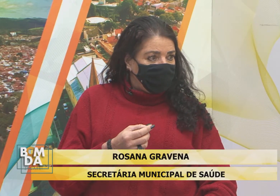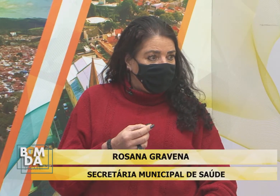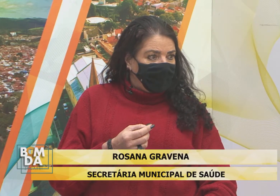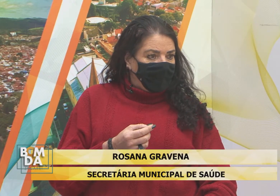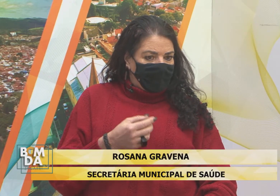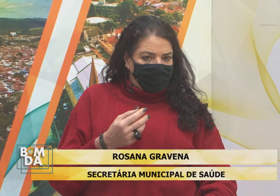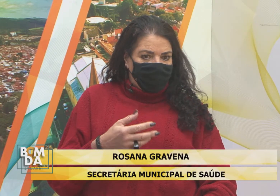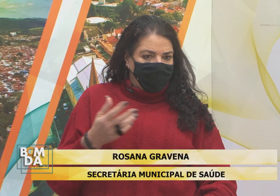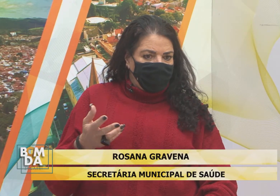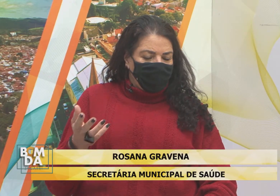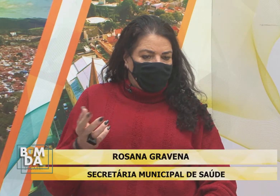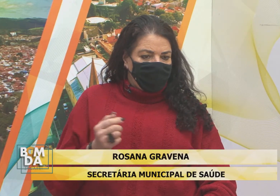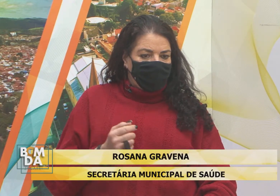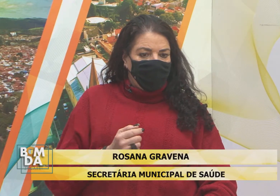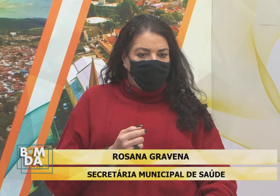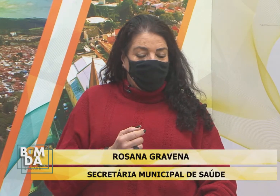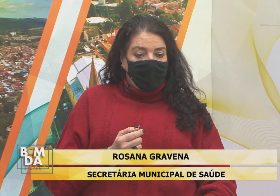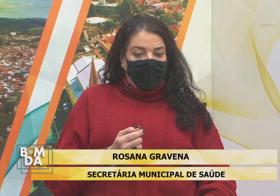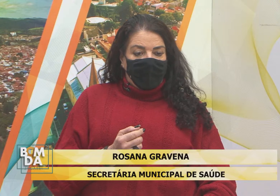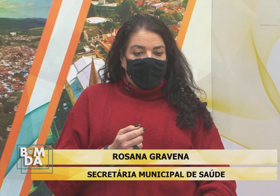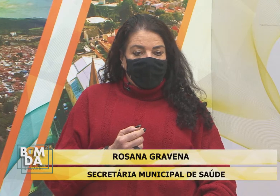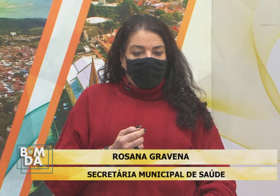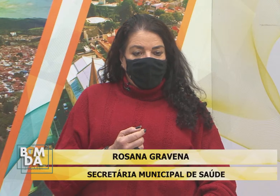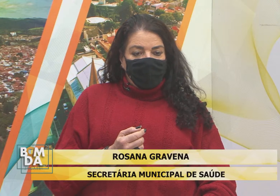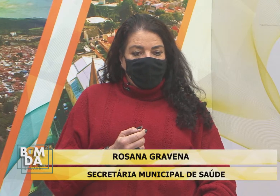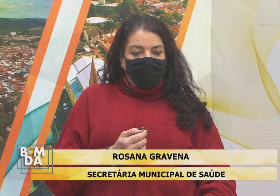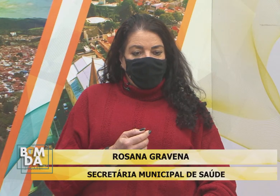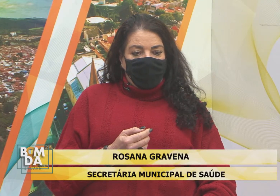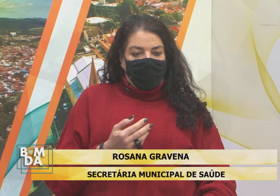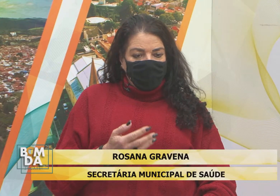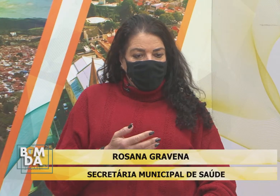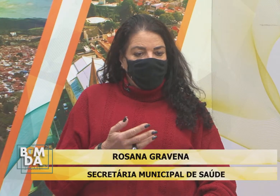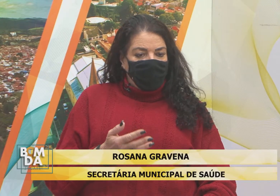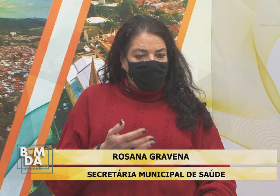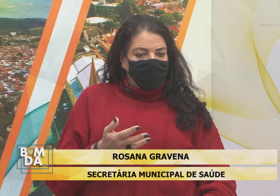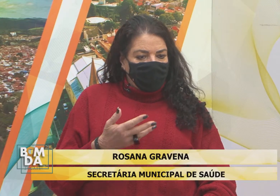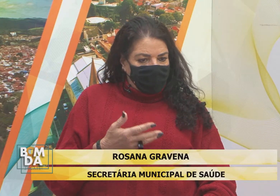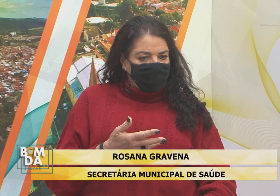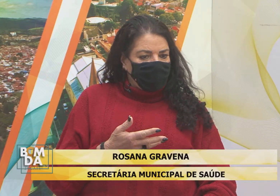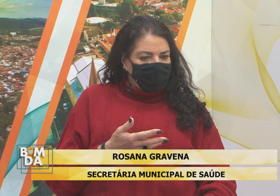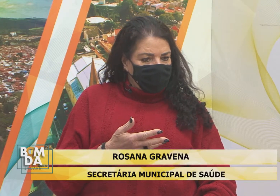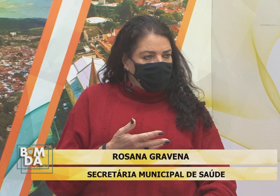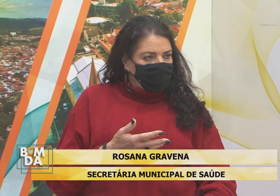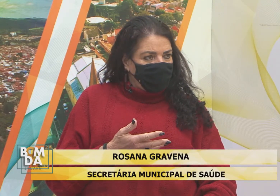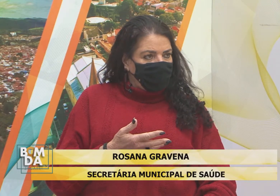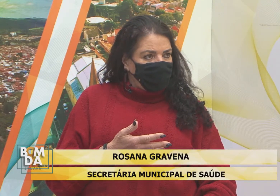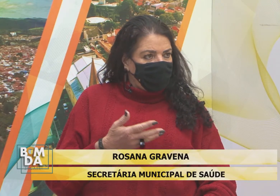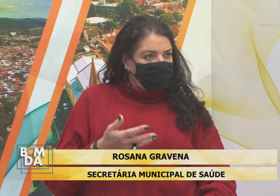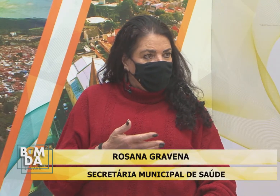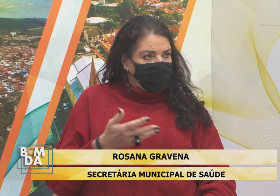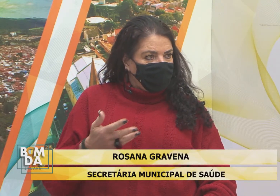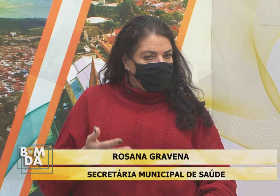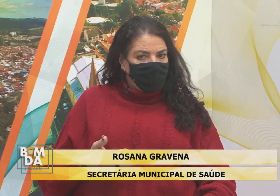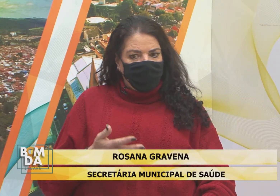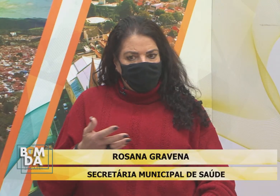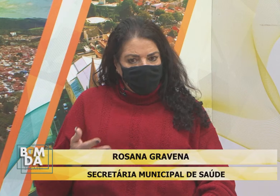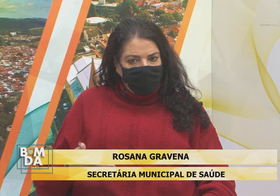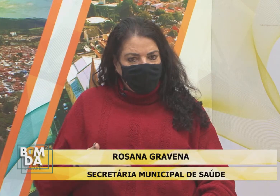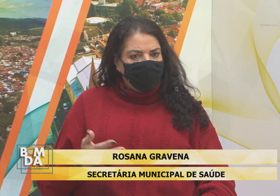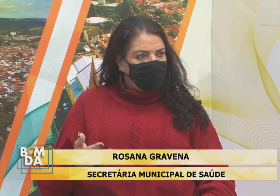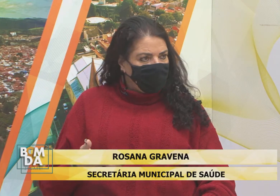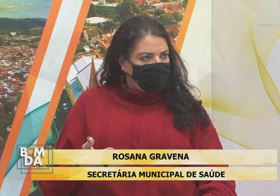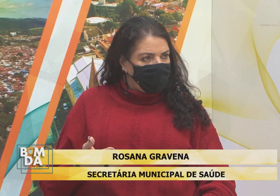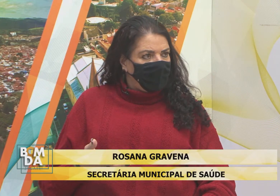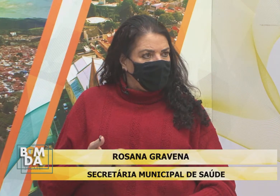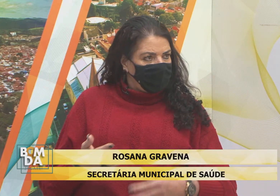respiratórias mais do que em outra época do ano. Então, a gente acha que deve usar máscara, sim, né? Principalmente em lugar que